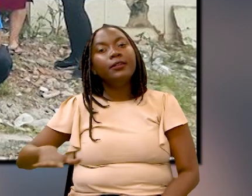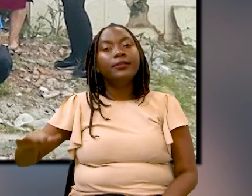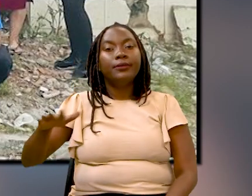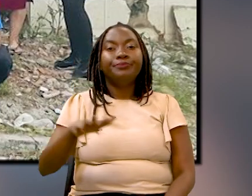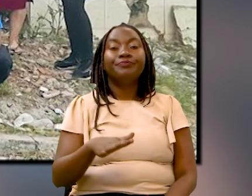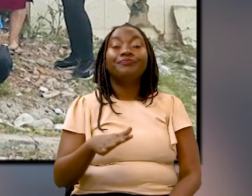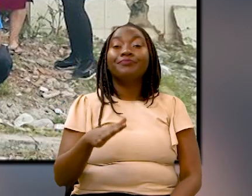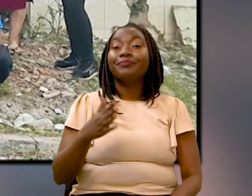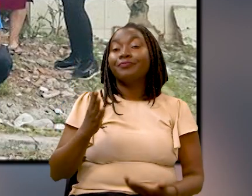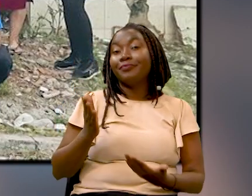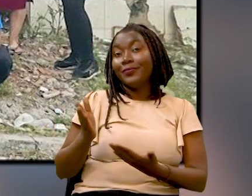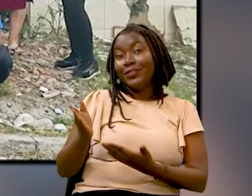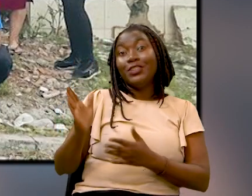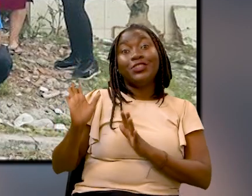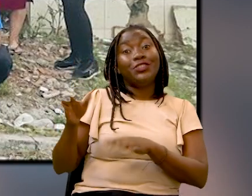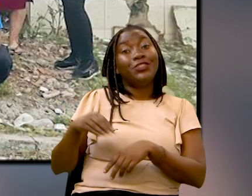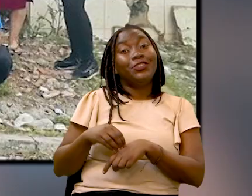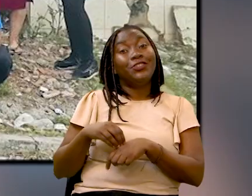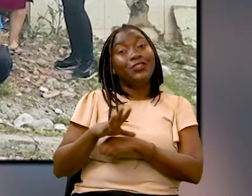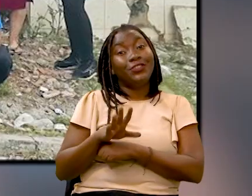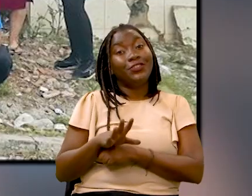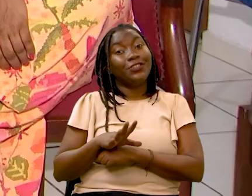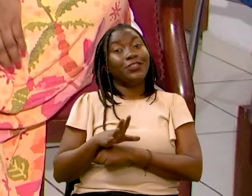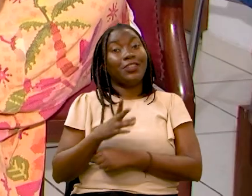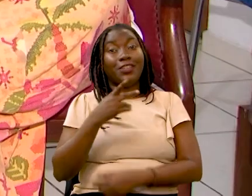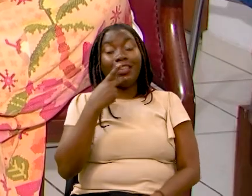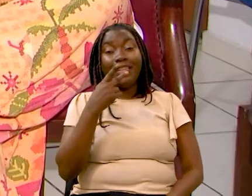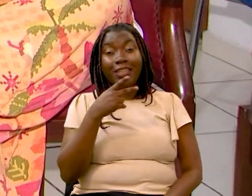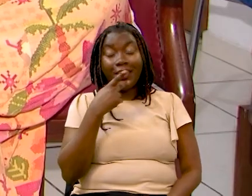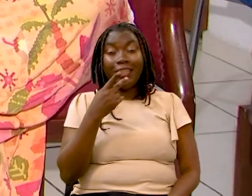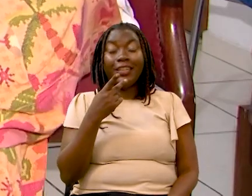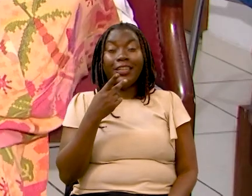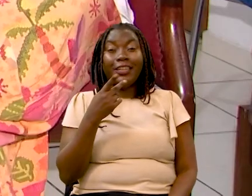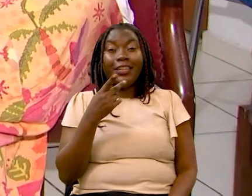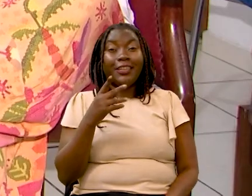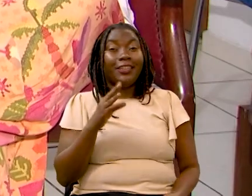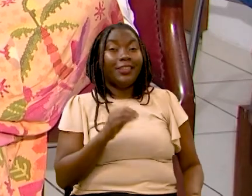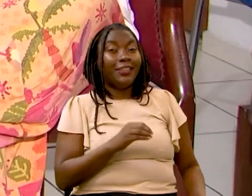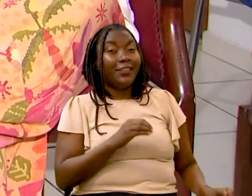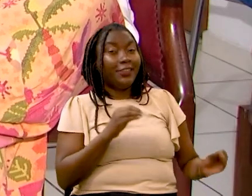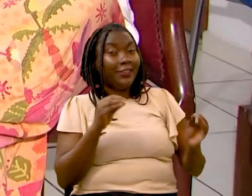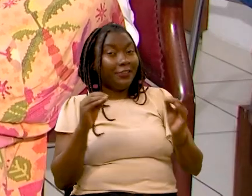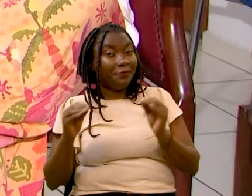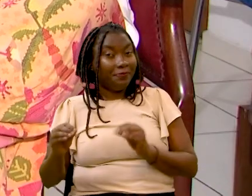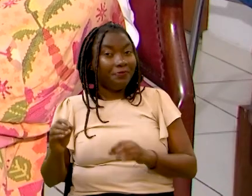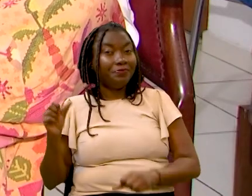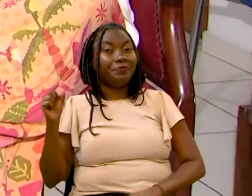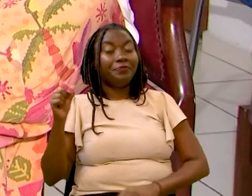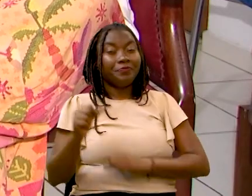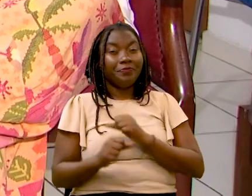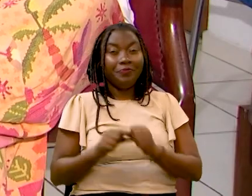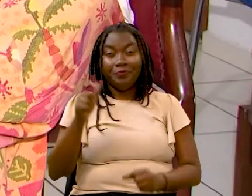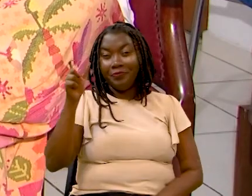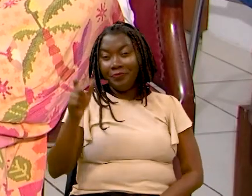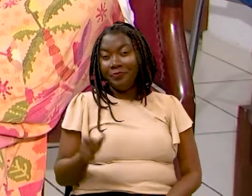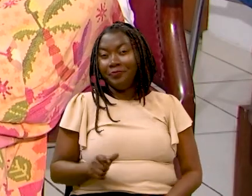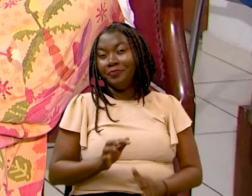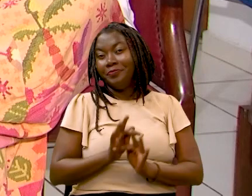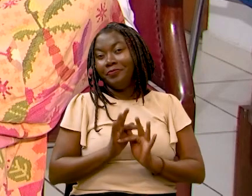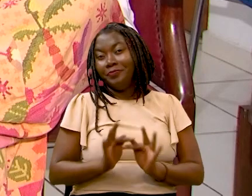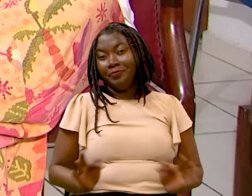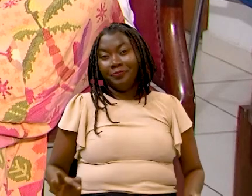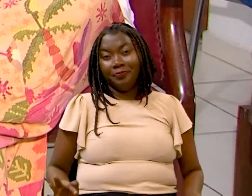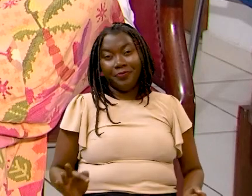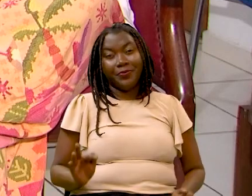estar, a equipe estar atendendo nos espaços. E a Andréia já deu um spoiler aqui, dizendo que está passando, inclusive, a empresa para